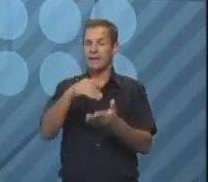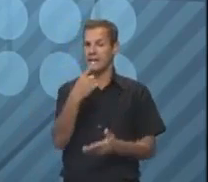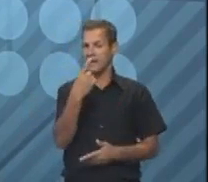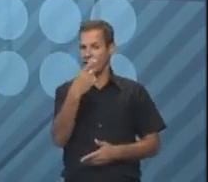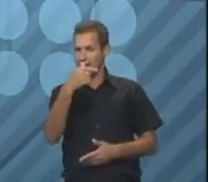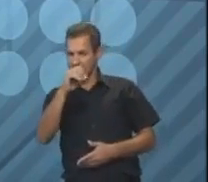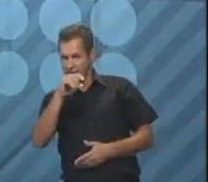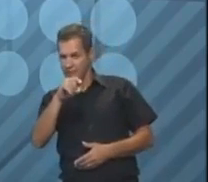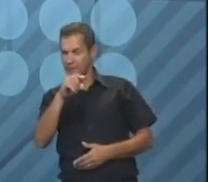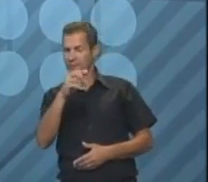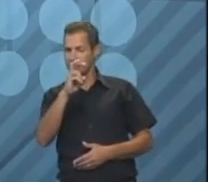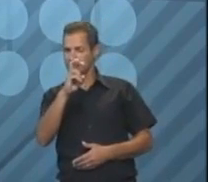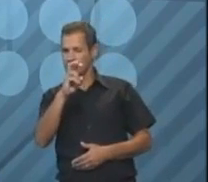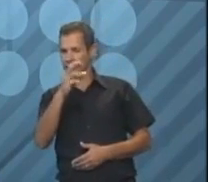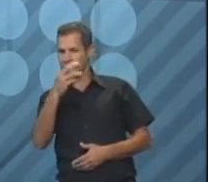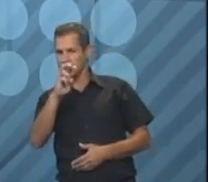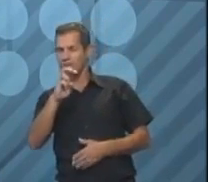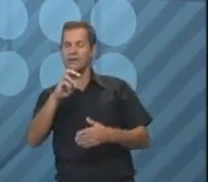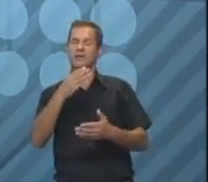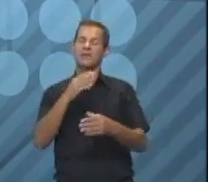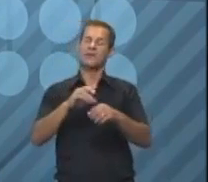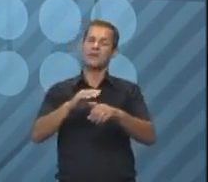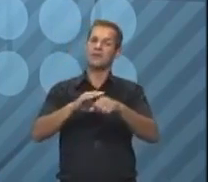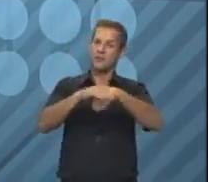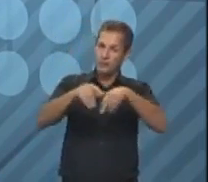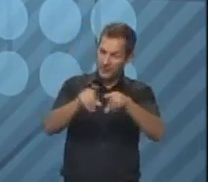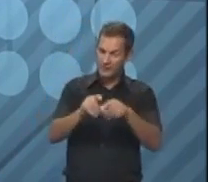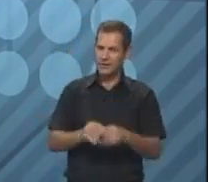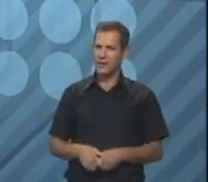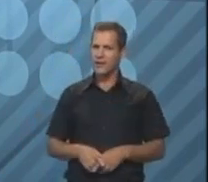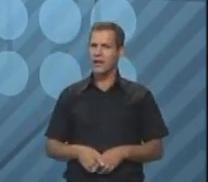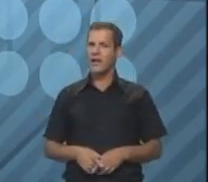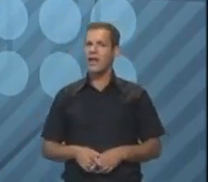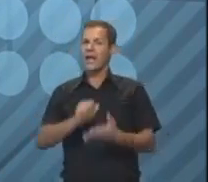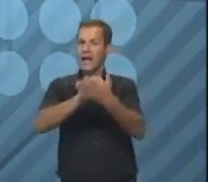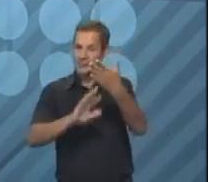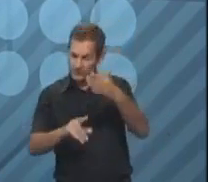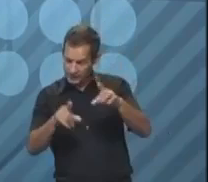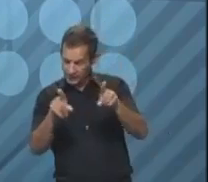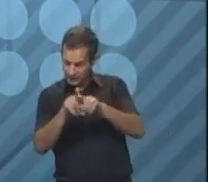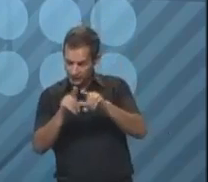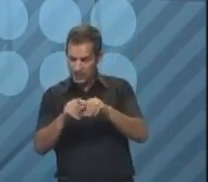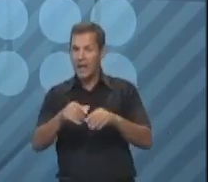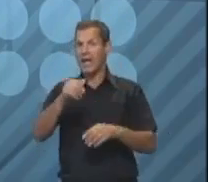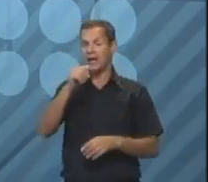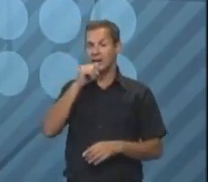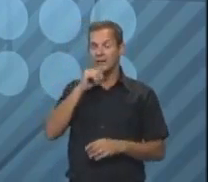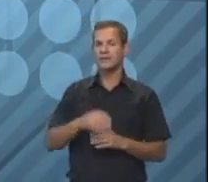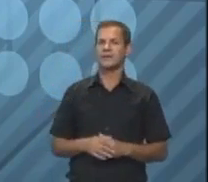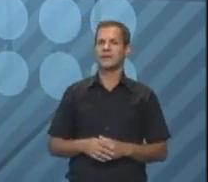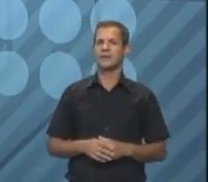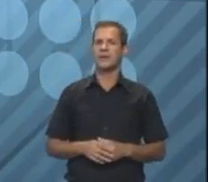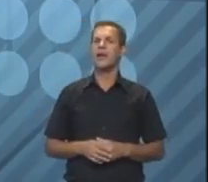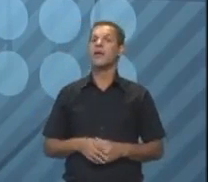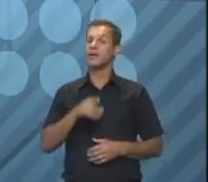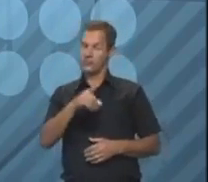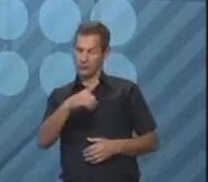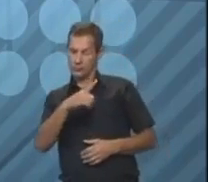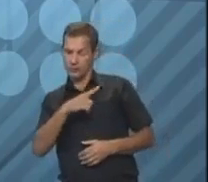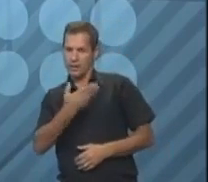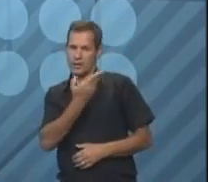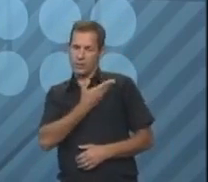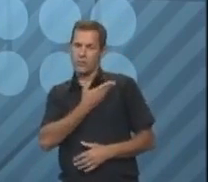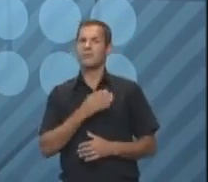aula, sendo que tem o horário de aula de resolução de exercícios também. Além disso, se você tem